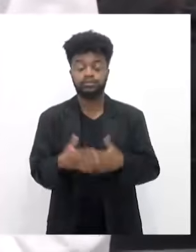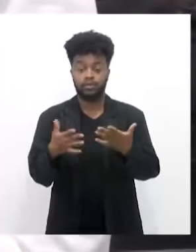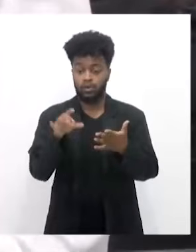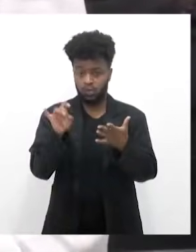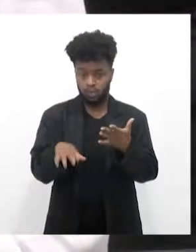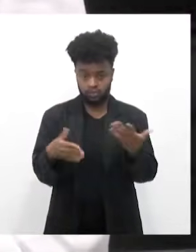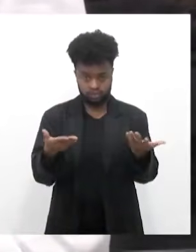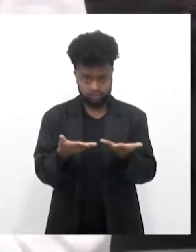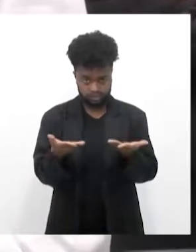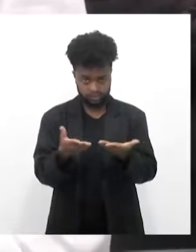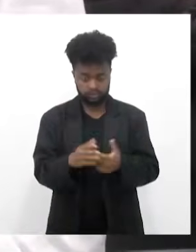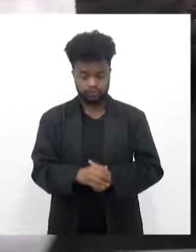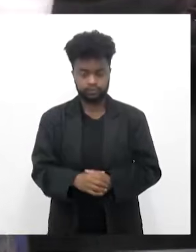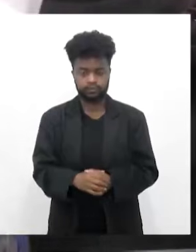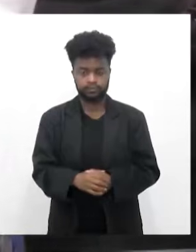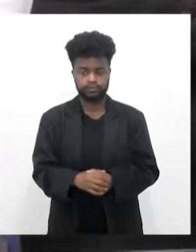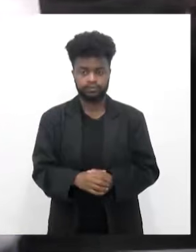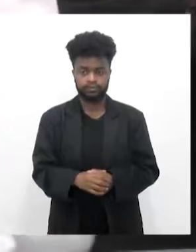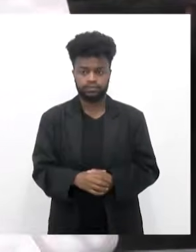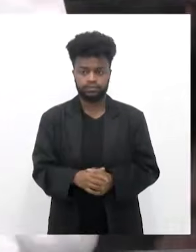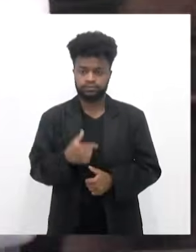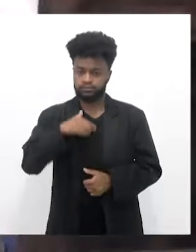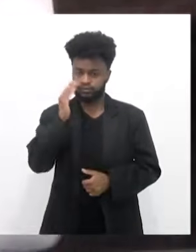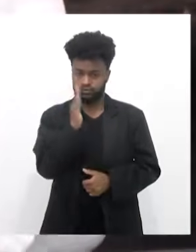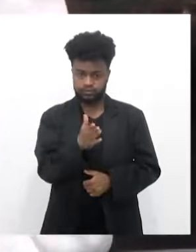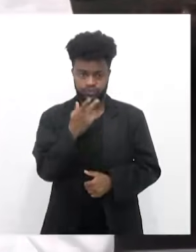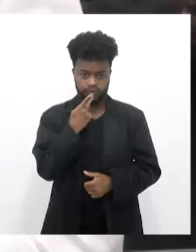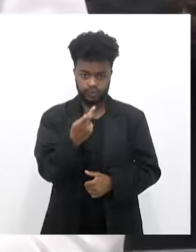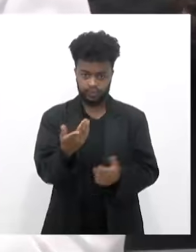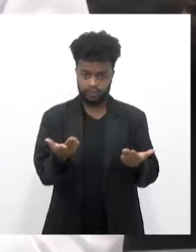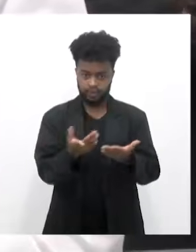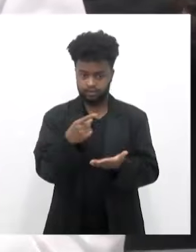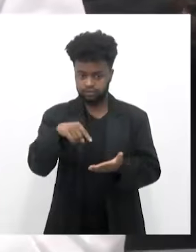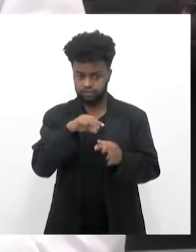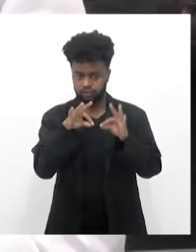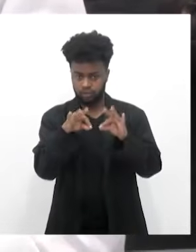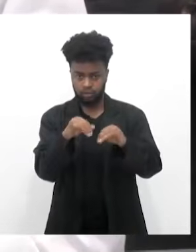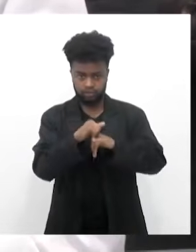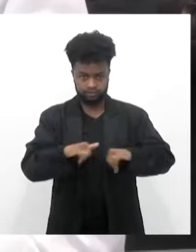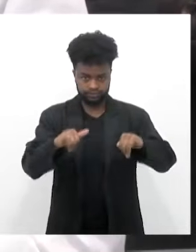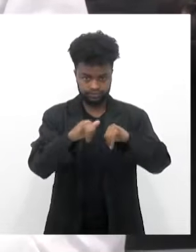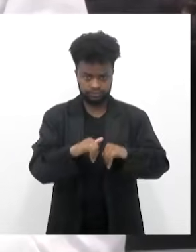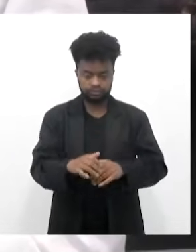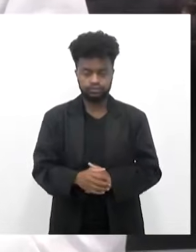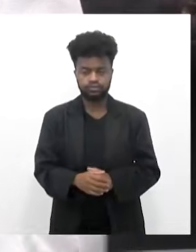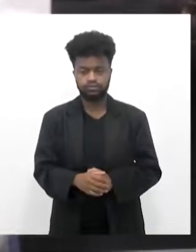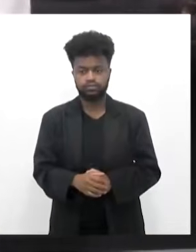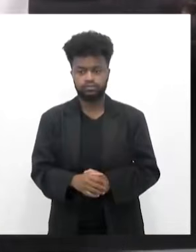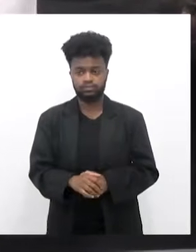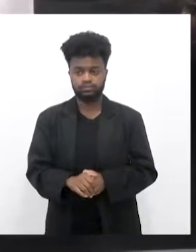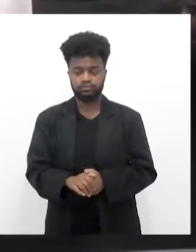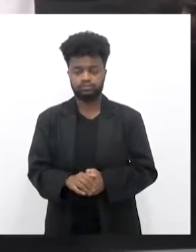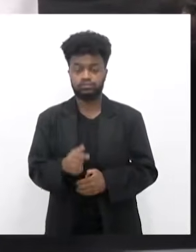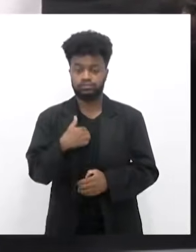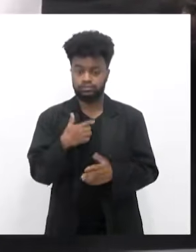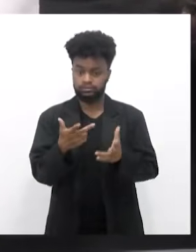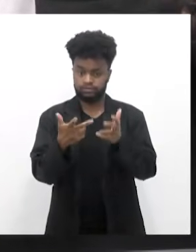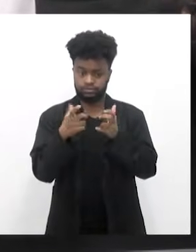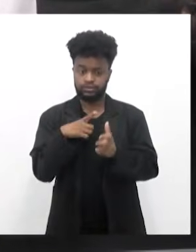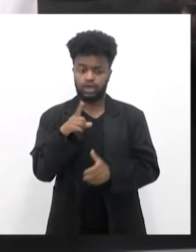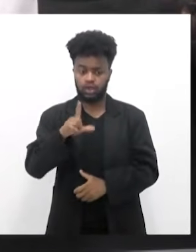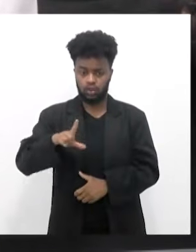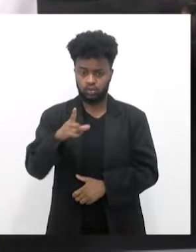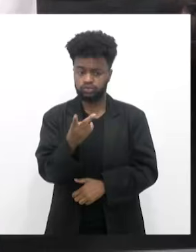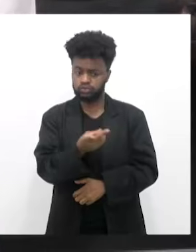fim, indo ao ponto central que todos se pronunciaram, eu percebo que há lógica nas